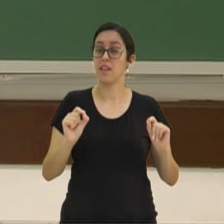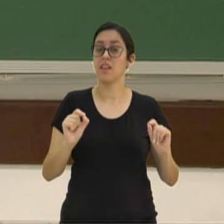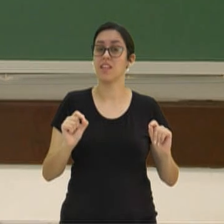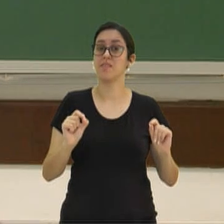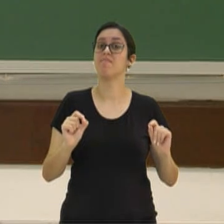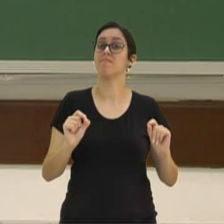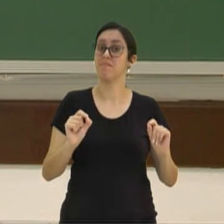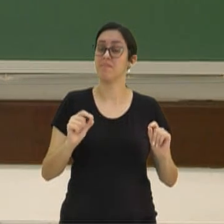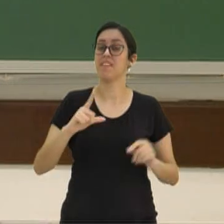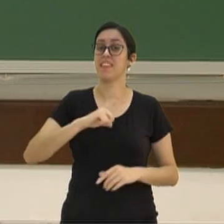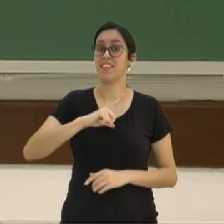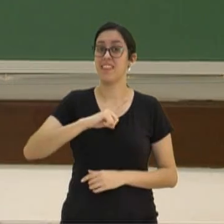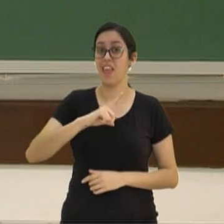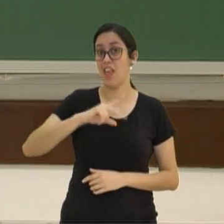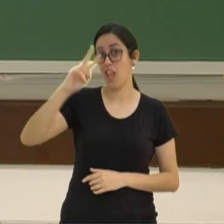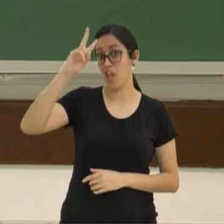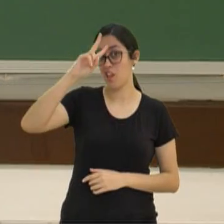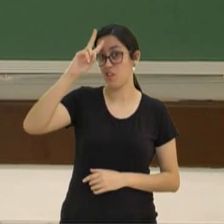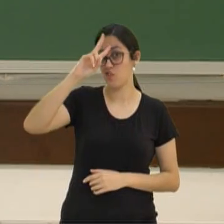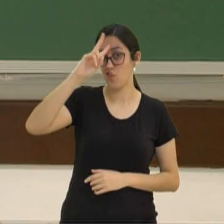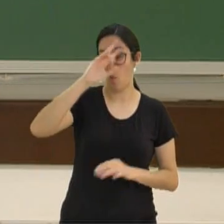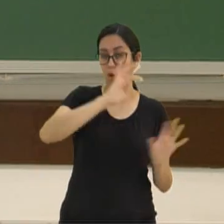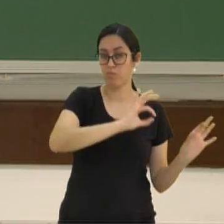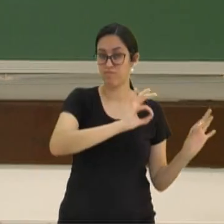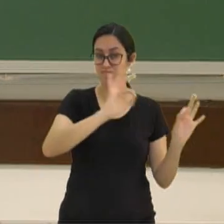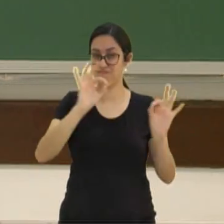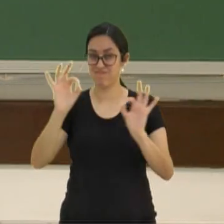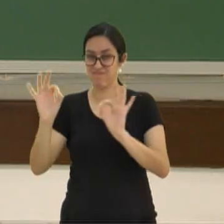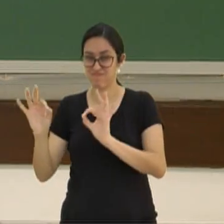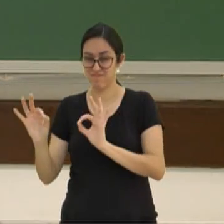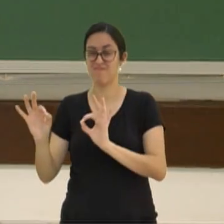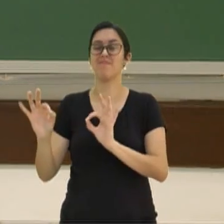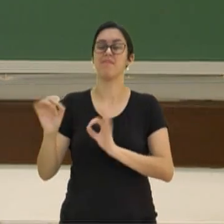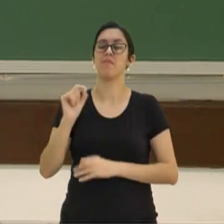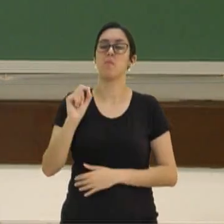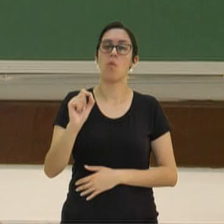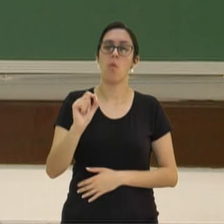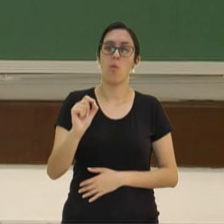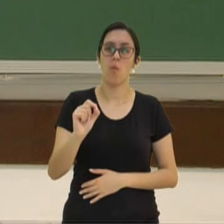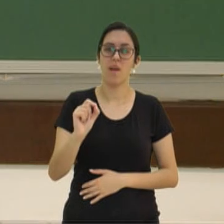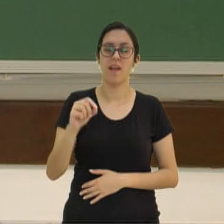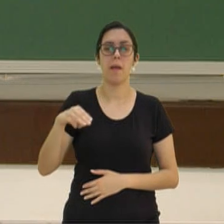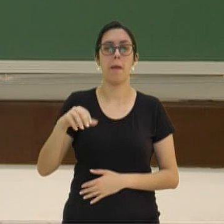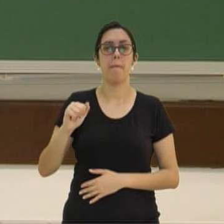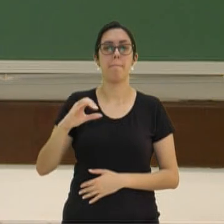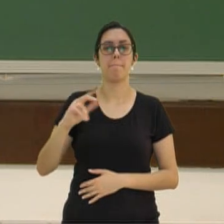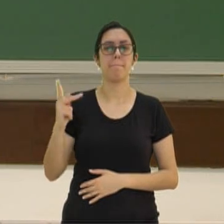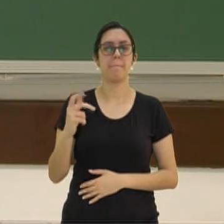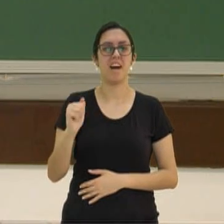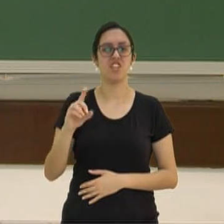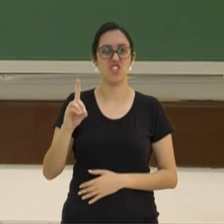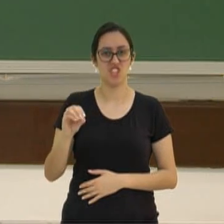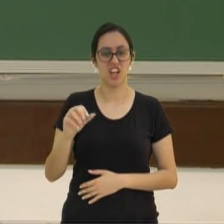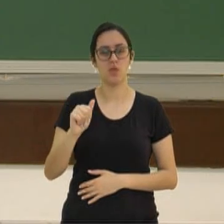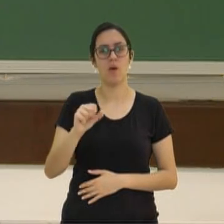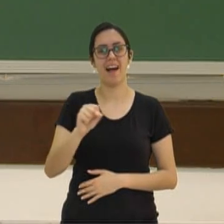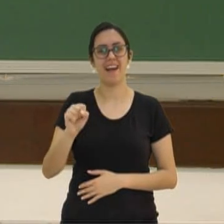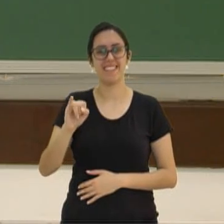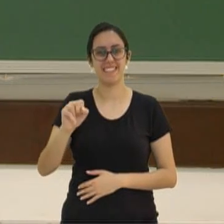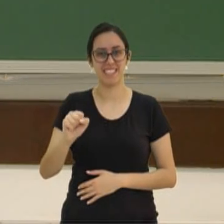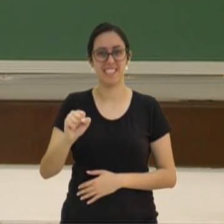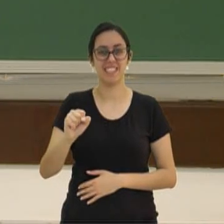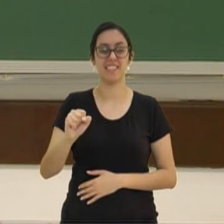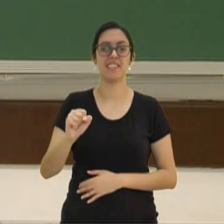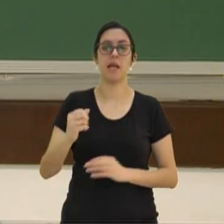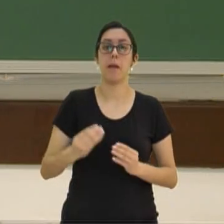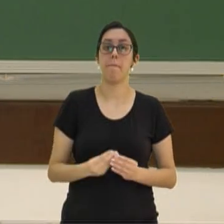Estamos maratonando um conto de Machado de Assis. Que conto? Missa do Galo. Vamos lá? Vamos terminar,